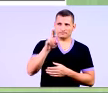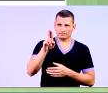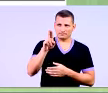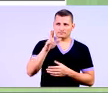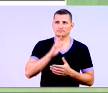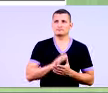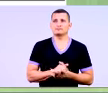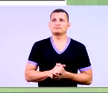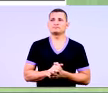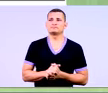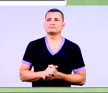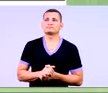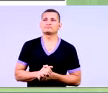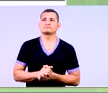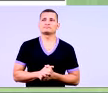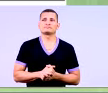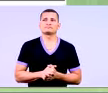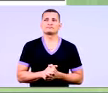nome